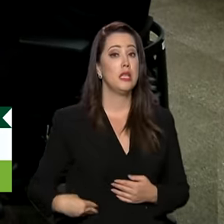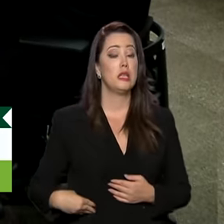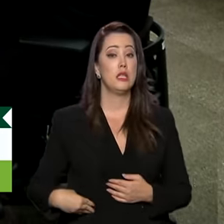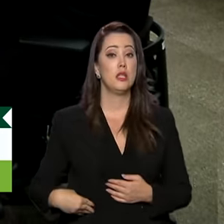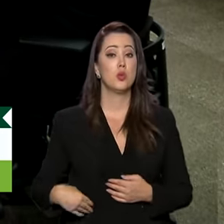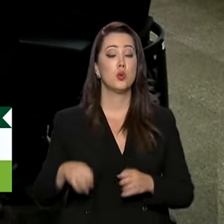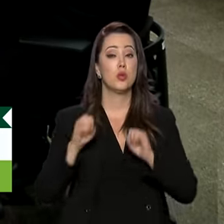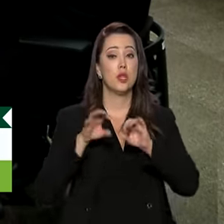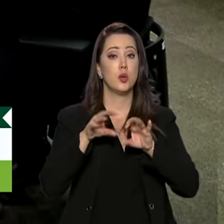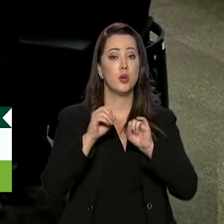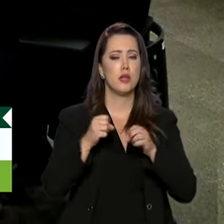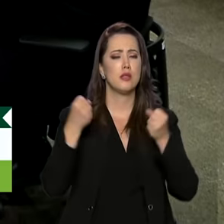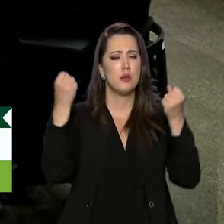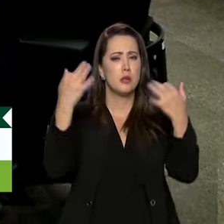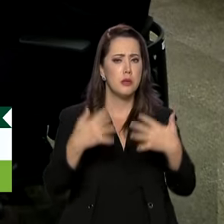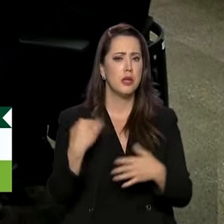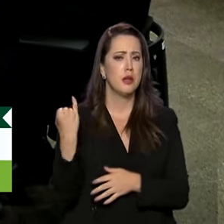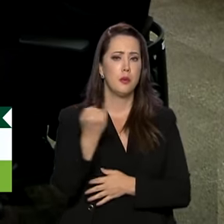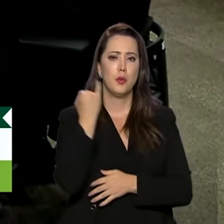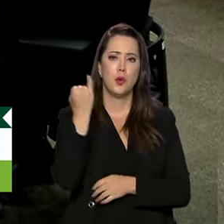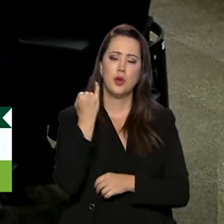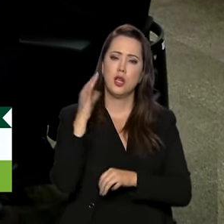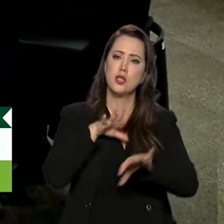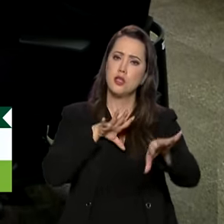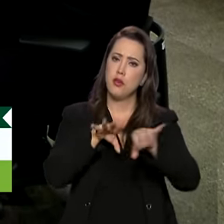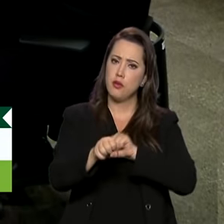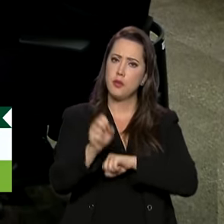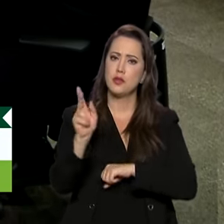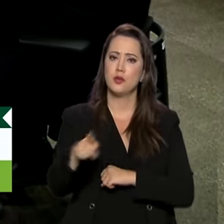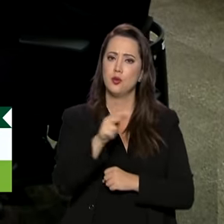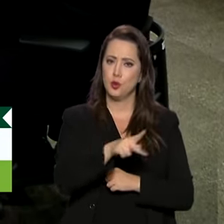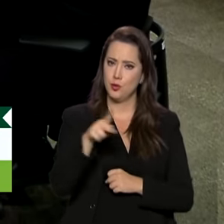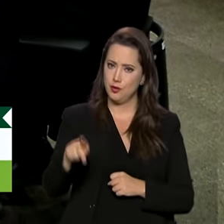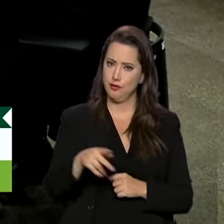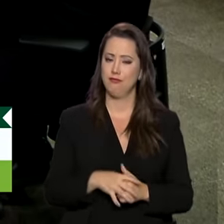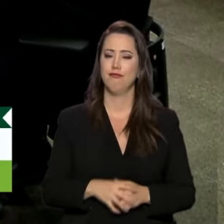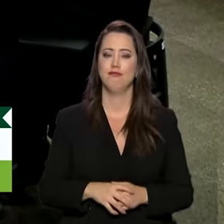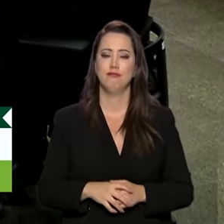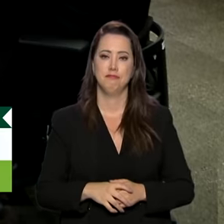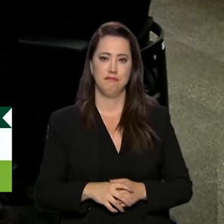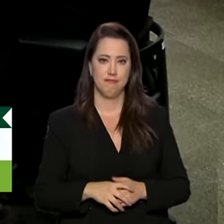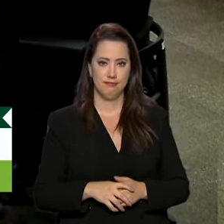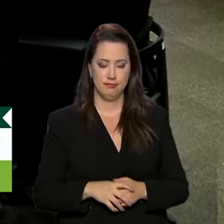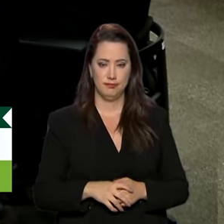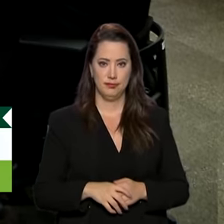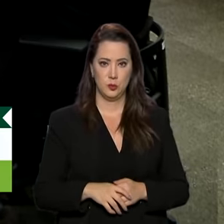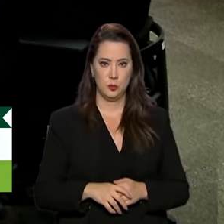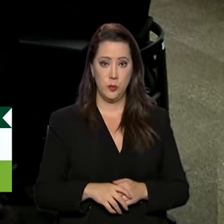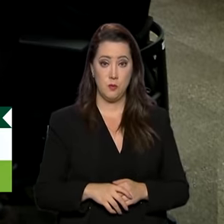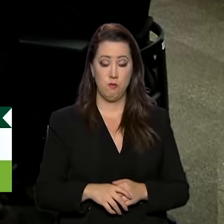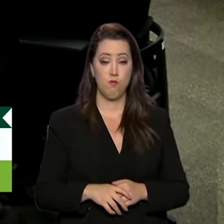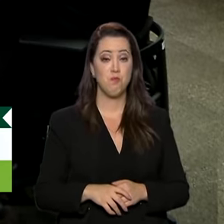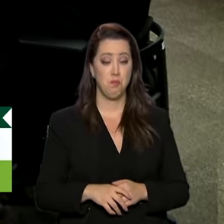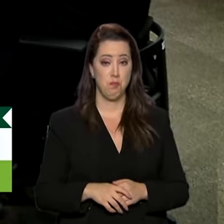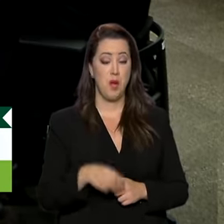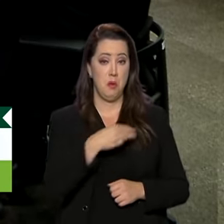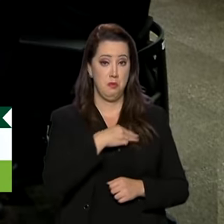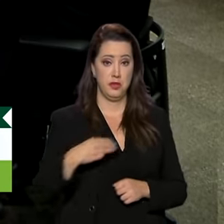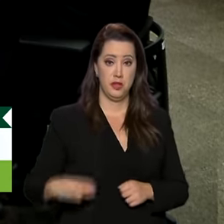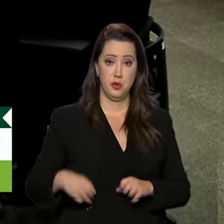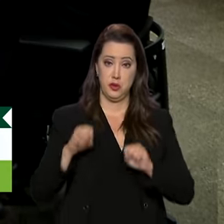destaca a importância da capacitação dos profissionais para a educação os professores com bacharelado